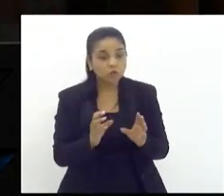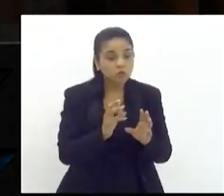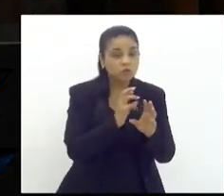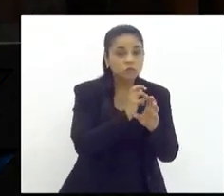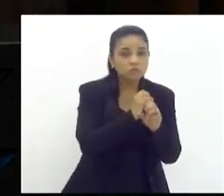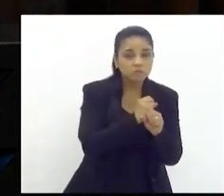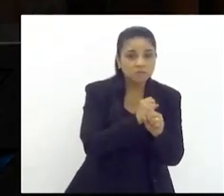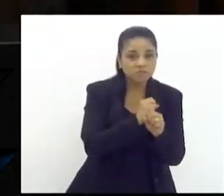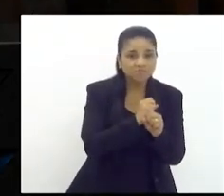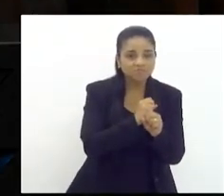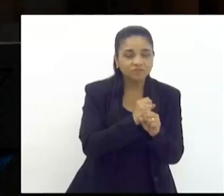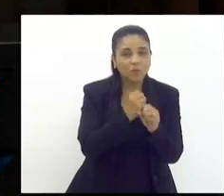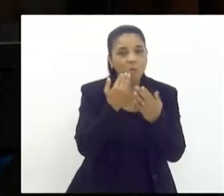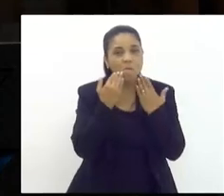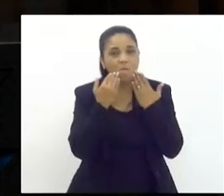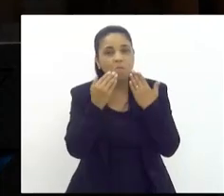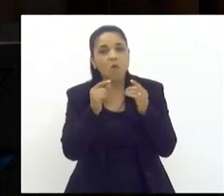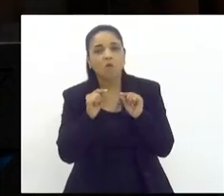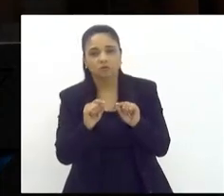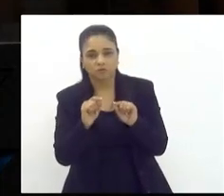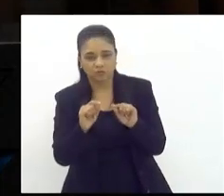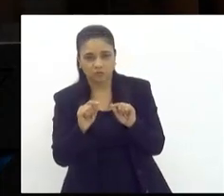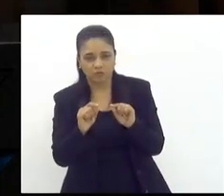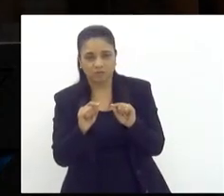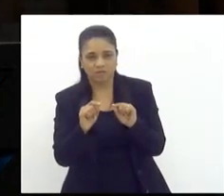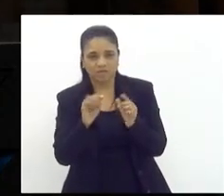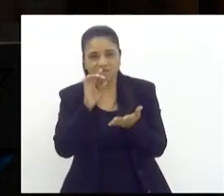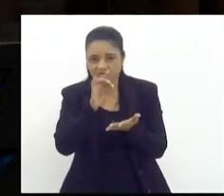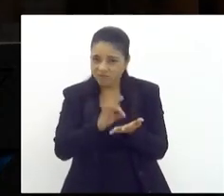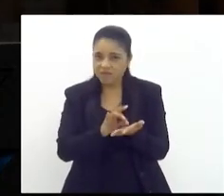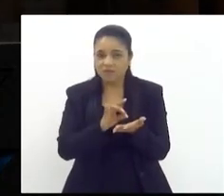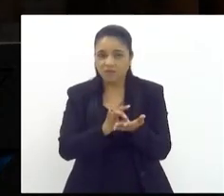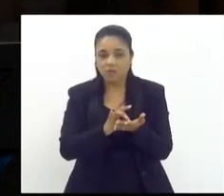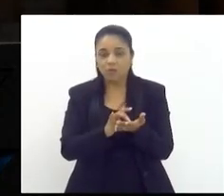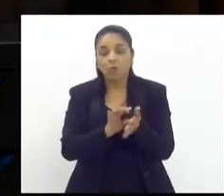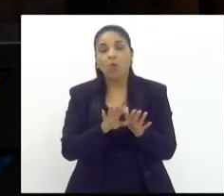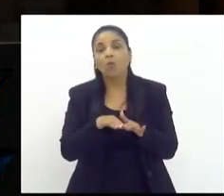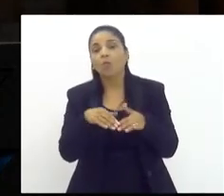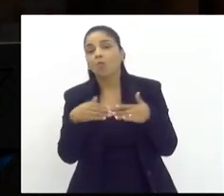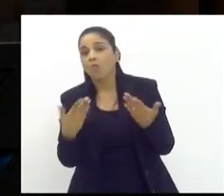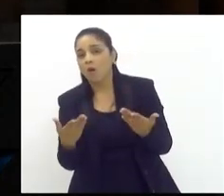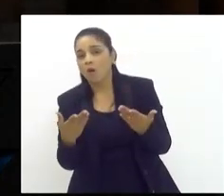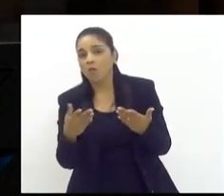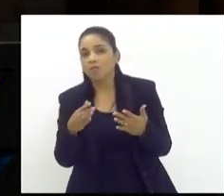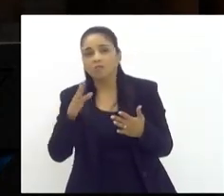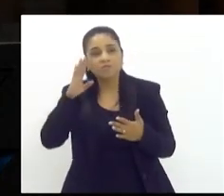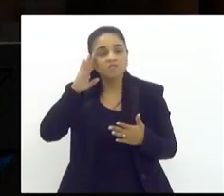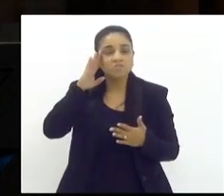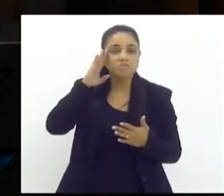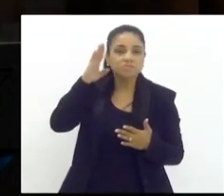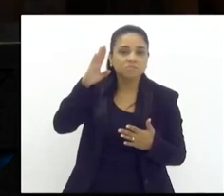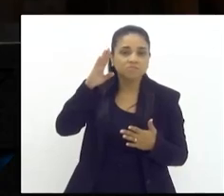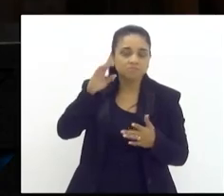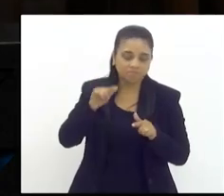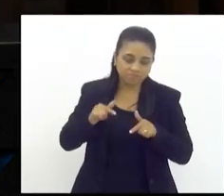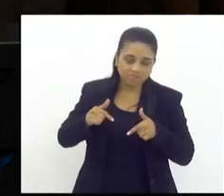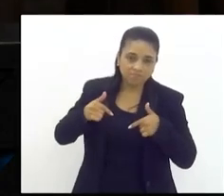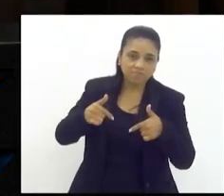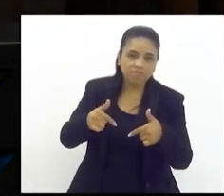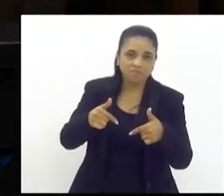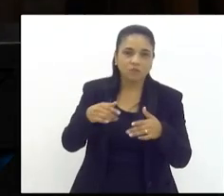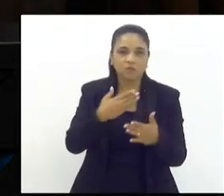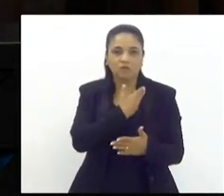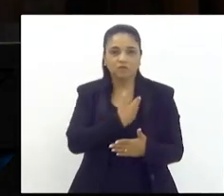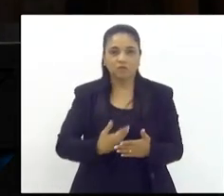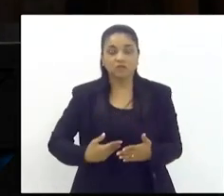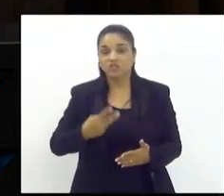ele é muito Evidente qual é e aonde está a prioridade desse governo 30